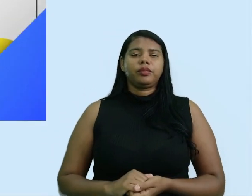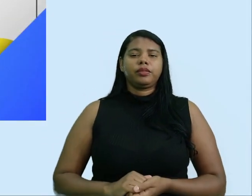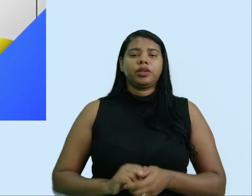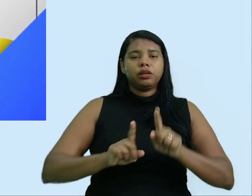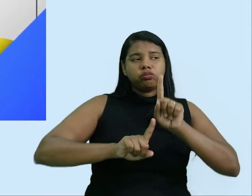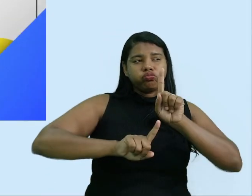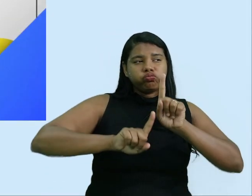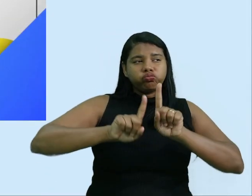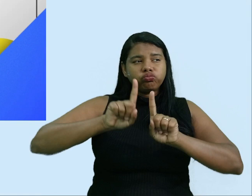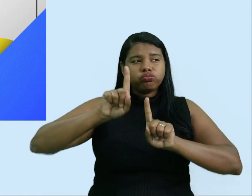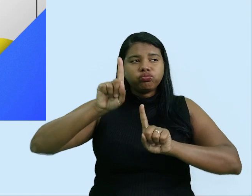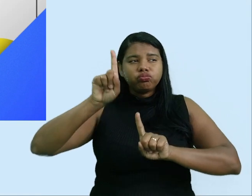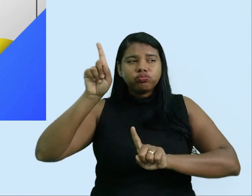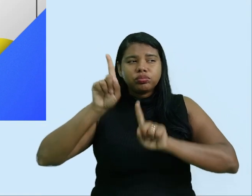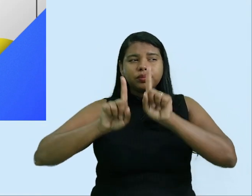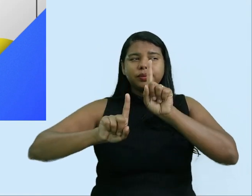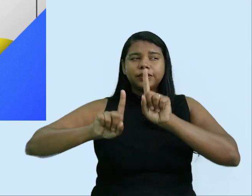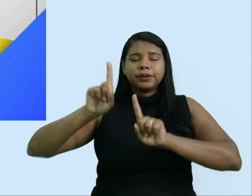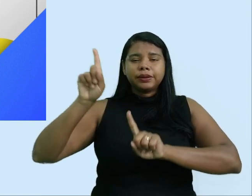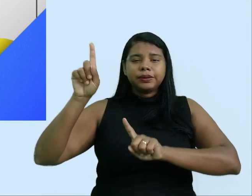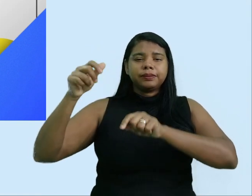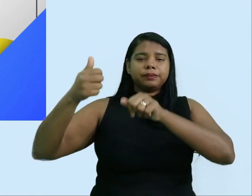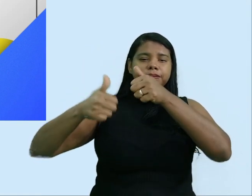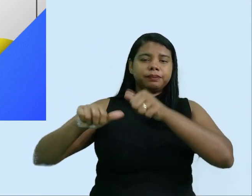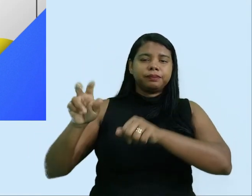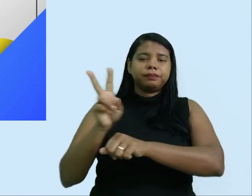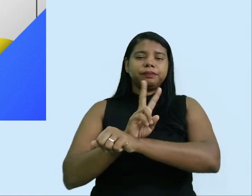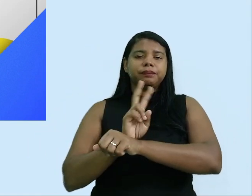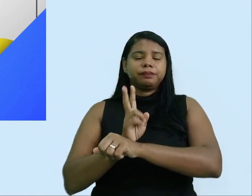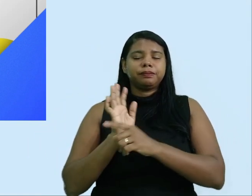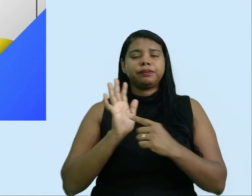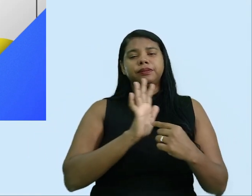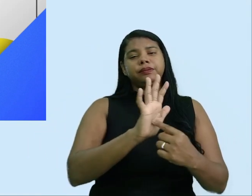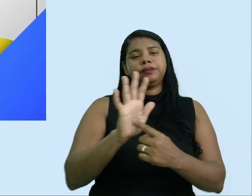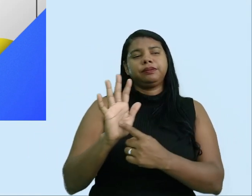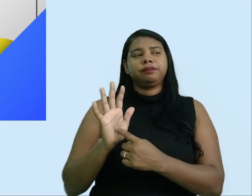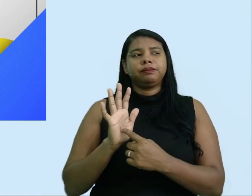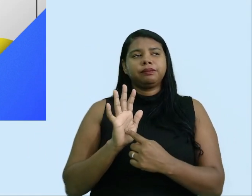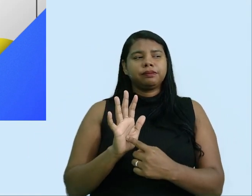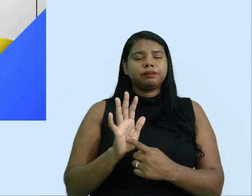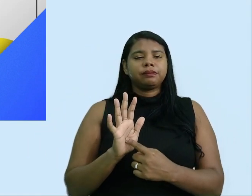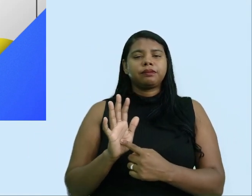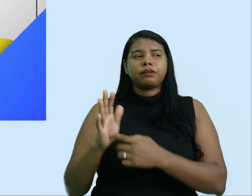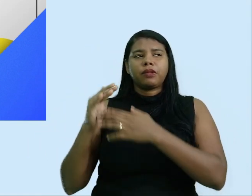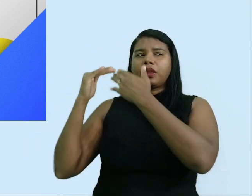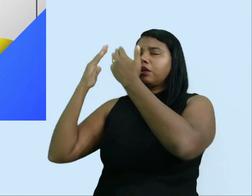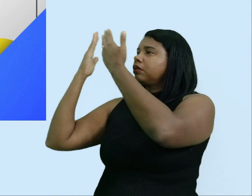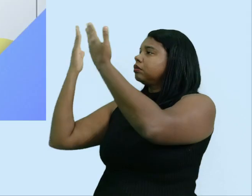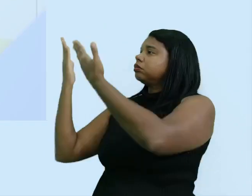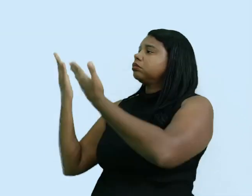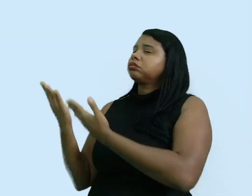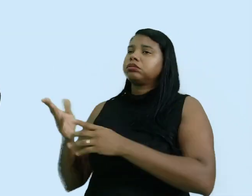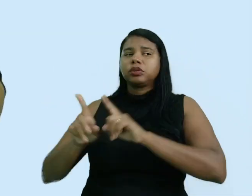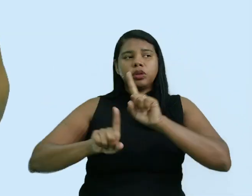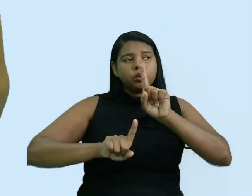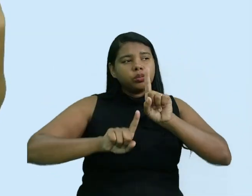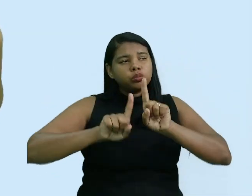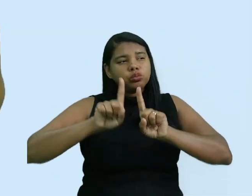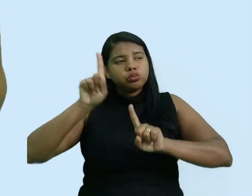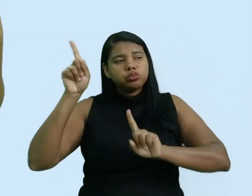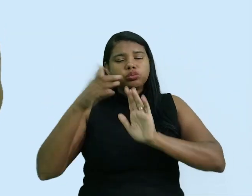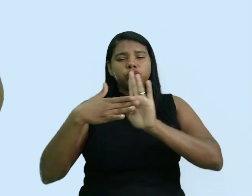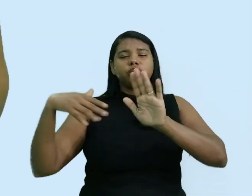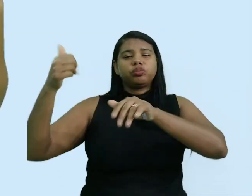dados da análise preliminar ou do monitoramento das exposições a agentes. Então, tenho que fazer um levantamento, tá? Uma